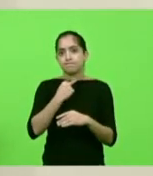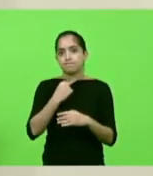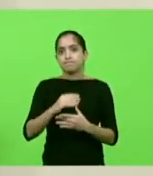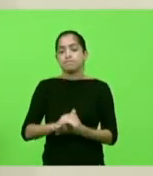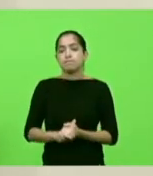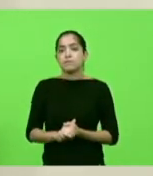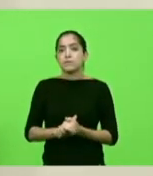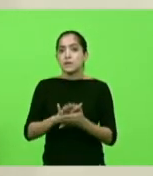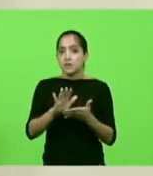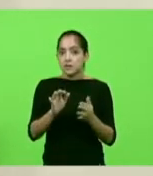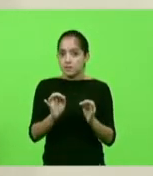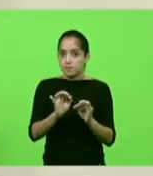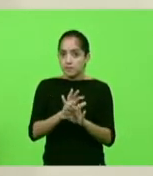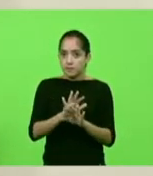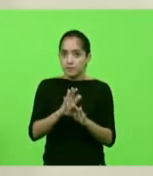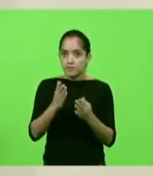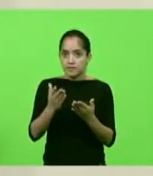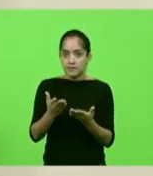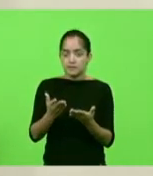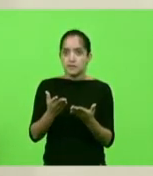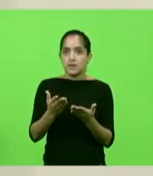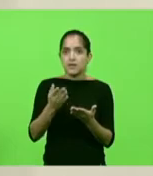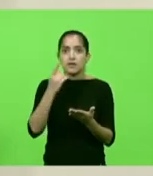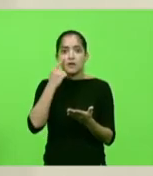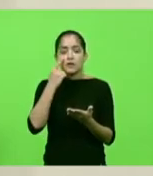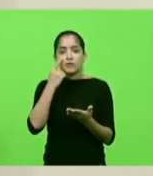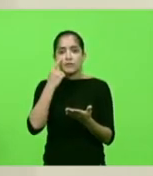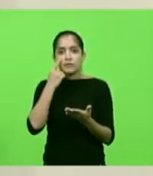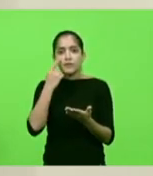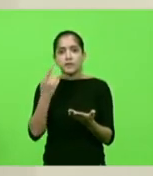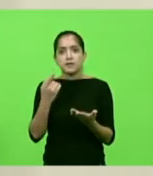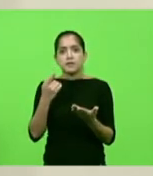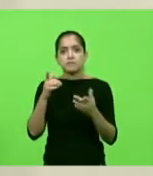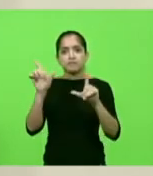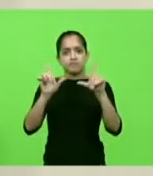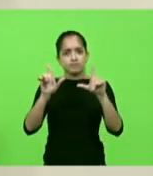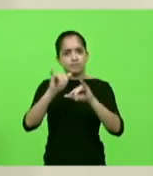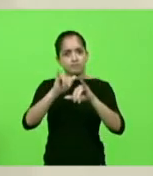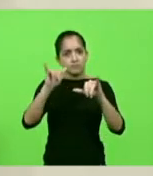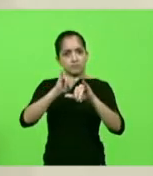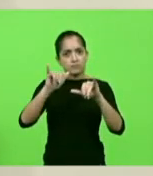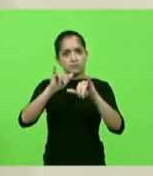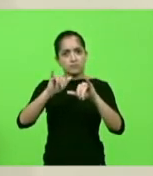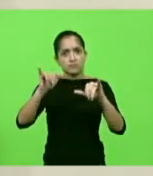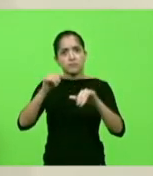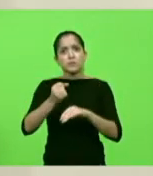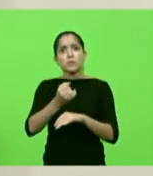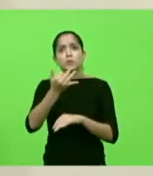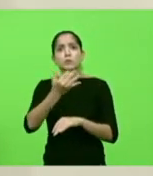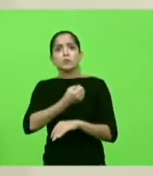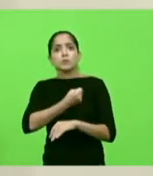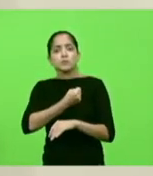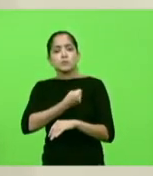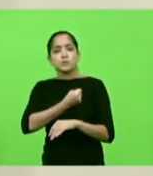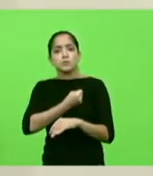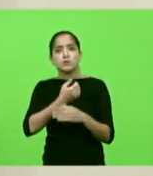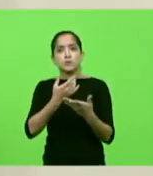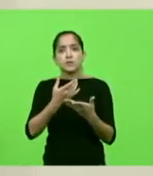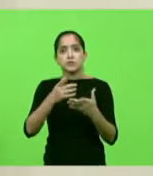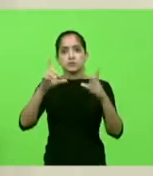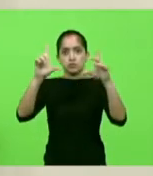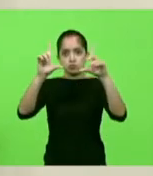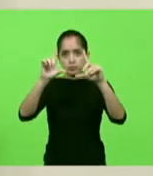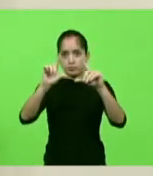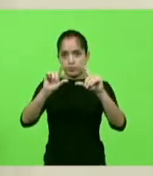para finalizar, eu vi agora há pouco na imprensa os números drásticos de queda